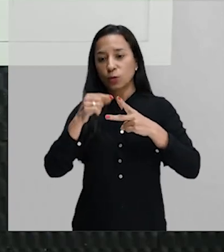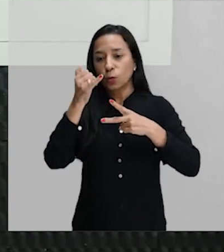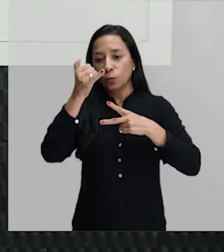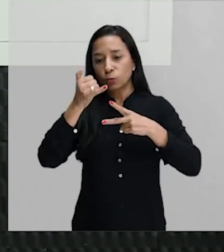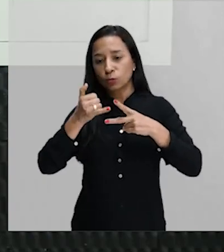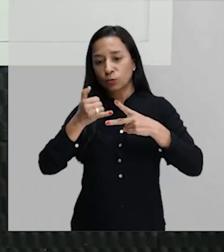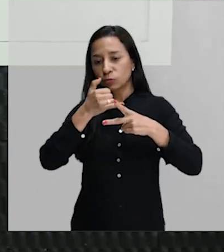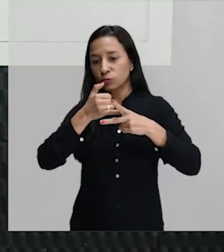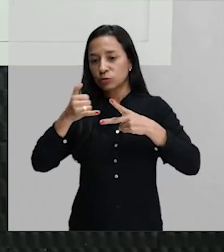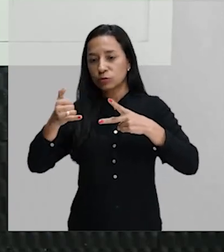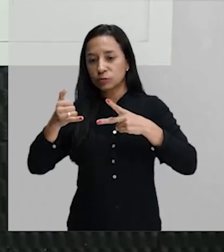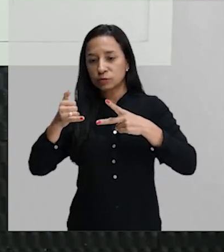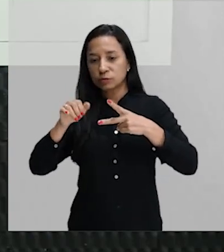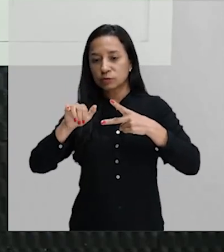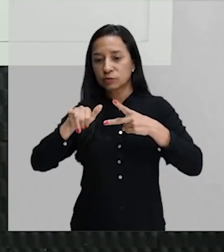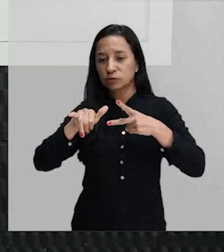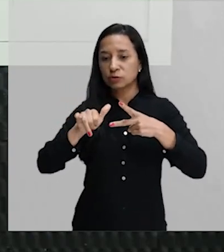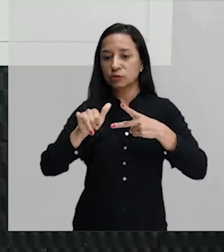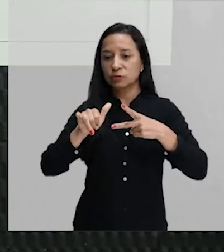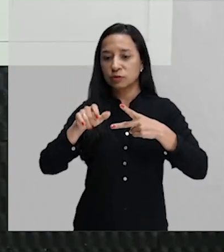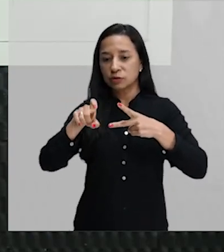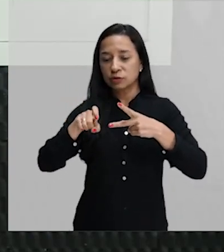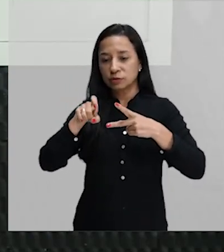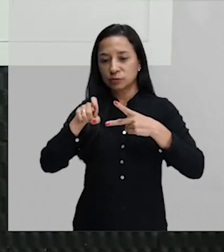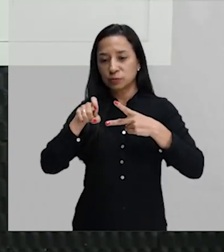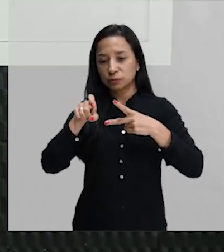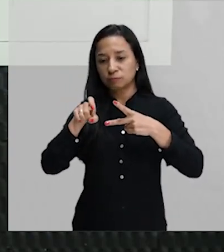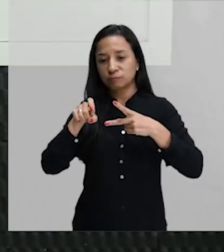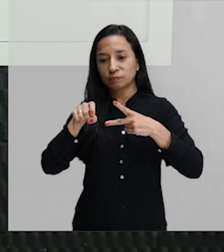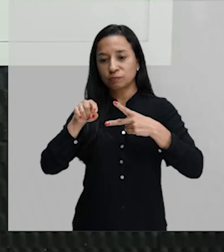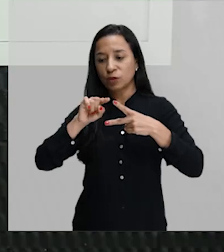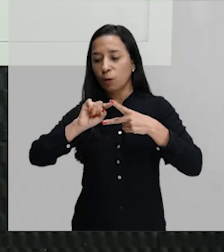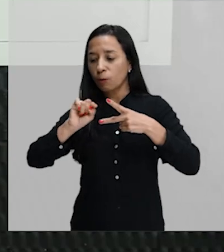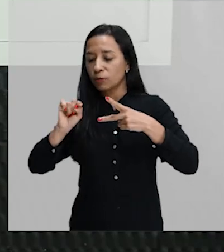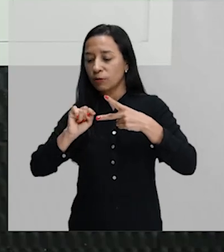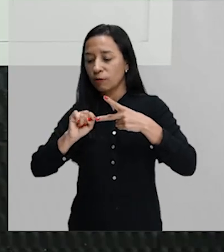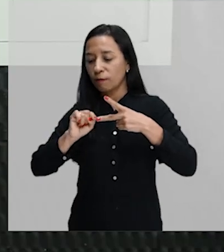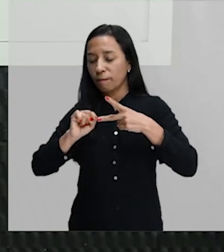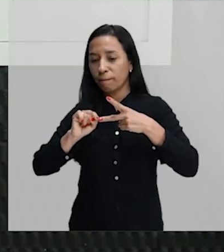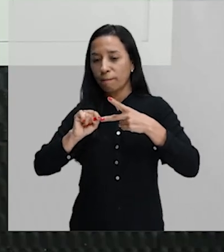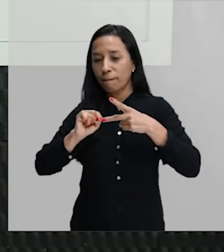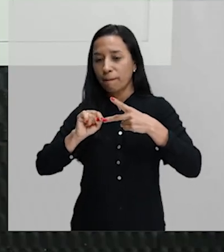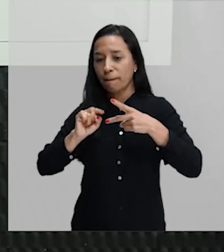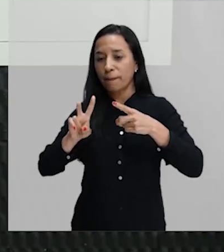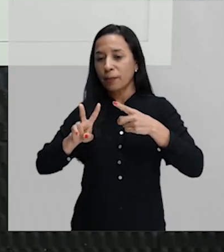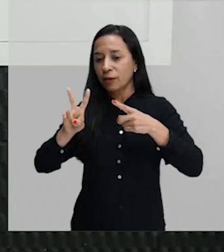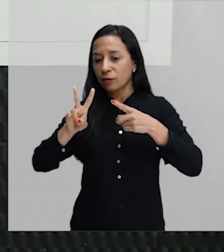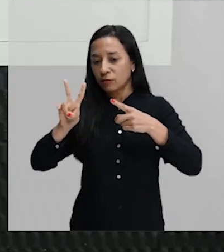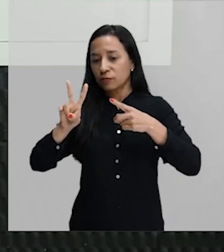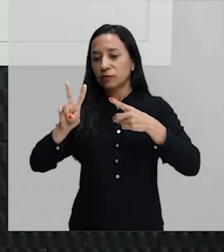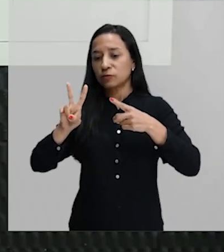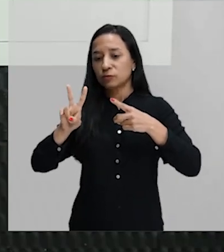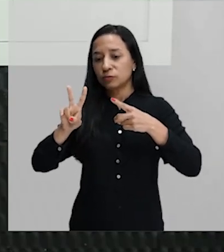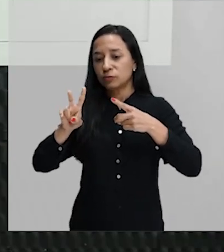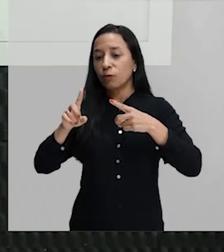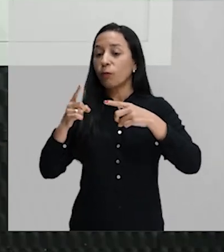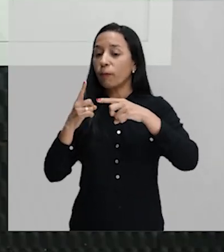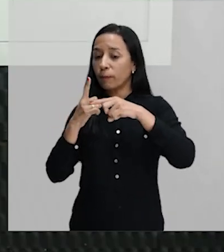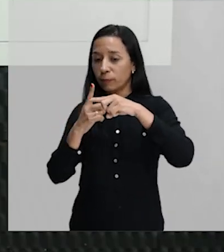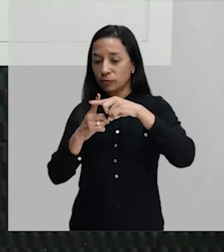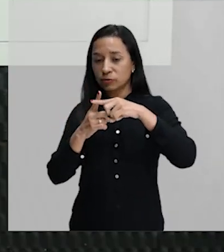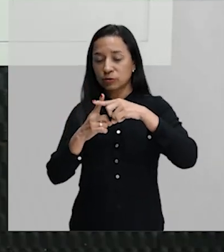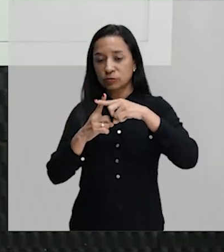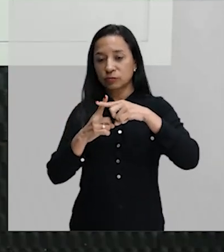dos cossenos. Perceba que o cosseno desse ângulo B é um valor positivo, do zero para cá.